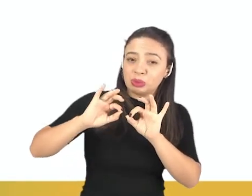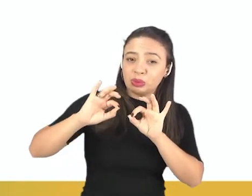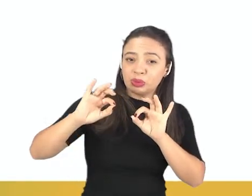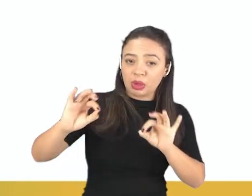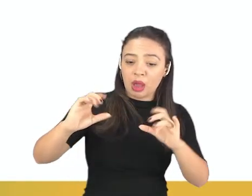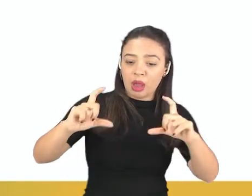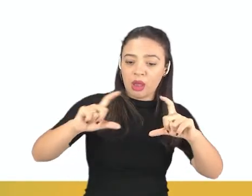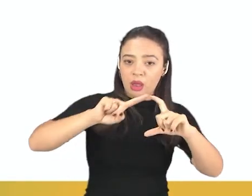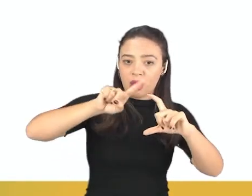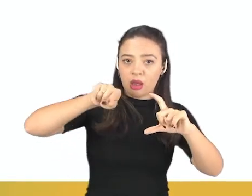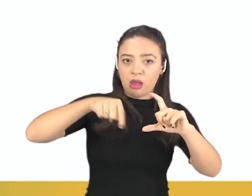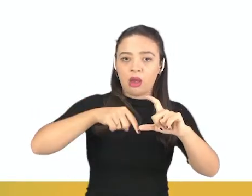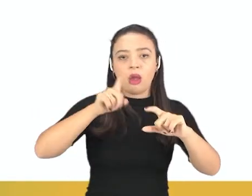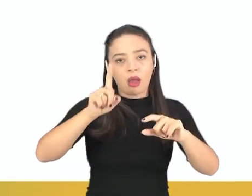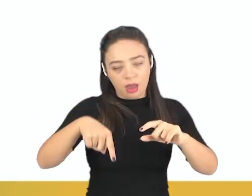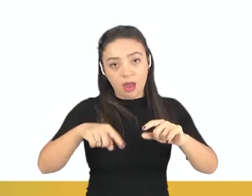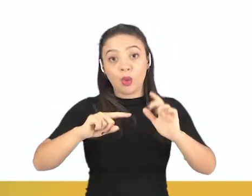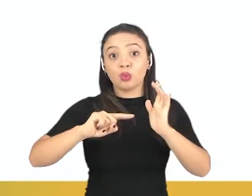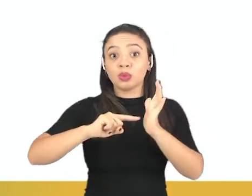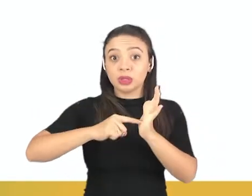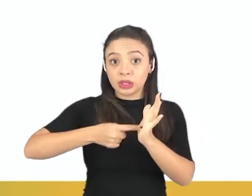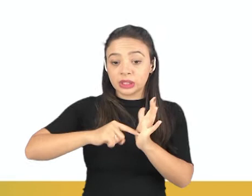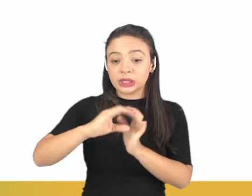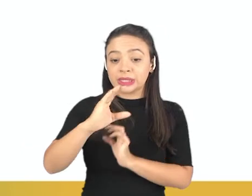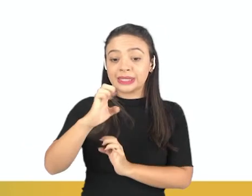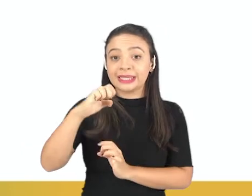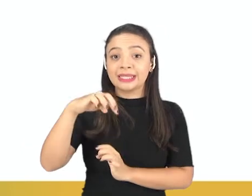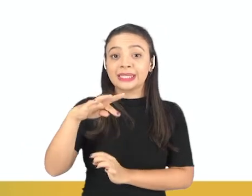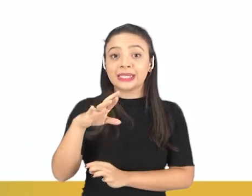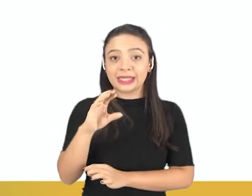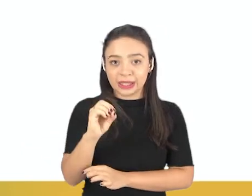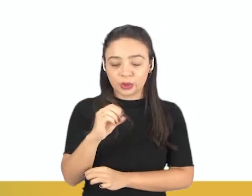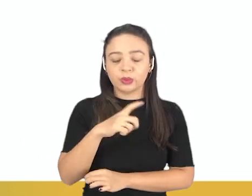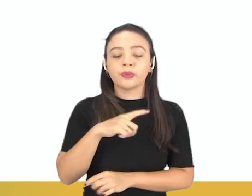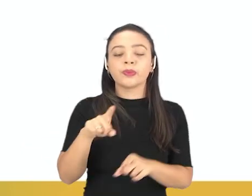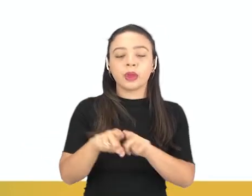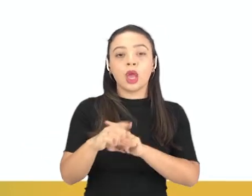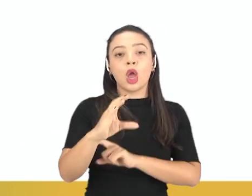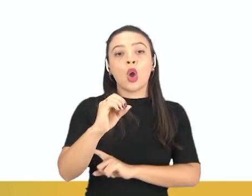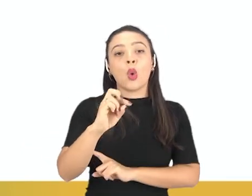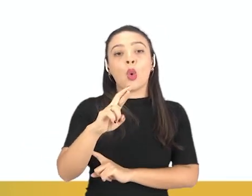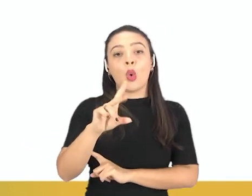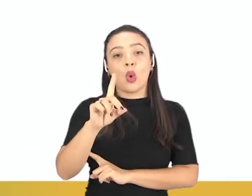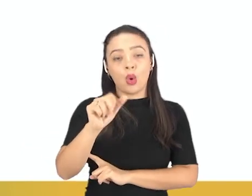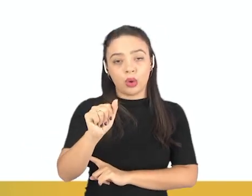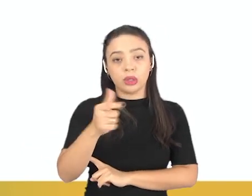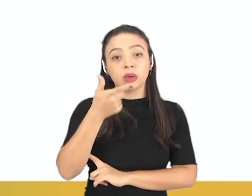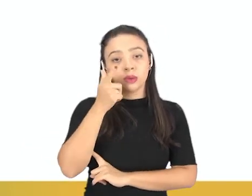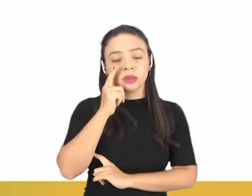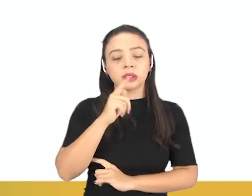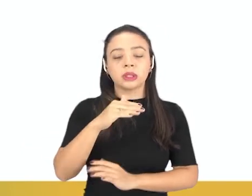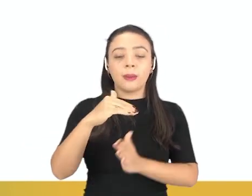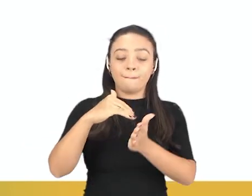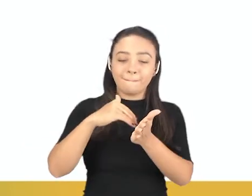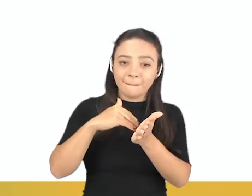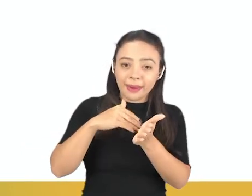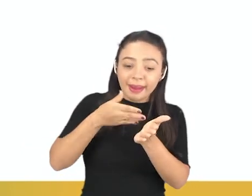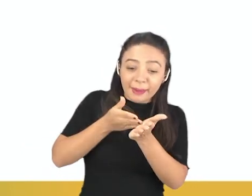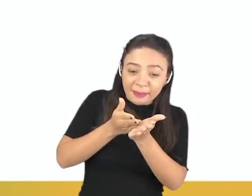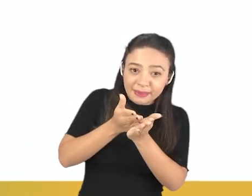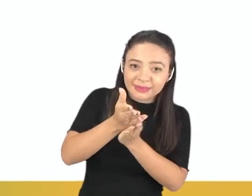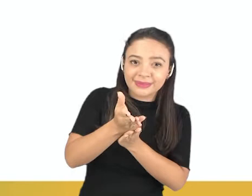é justamente o seu centro existem cordas que passamos justamente pelo centro da